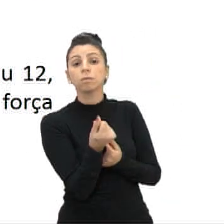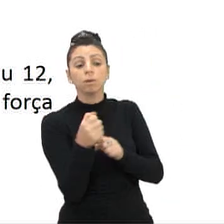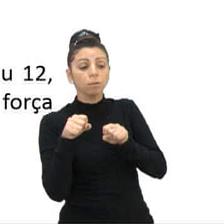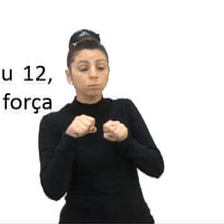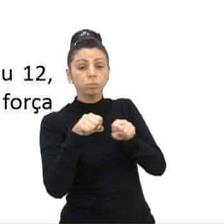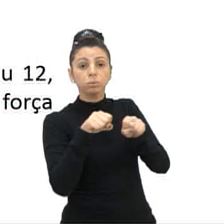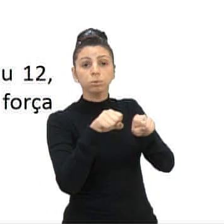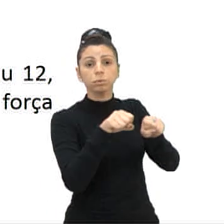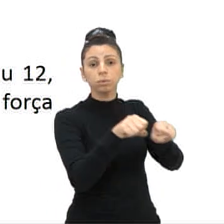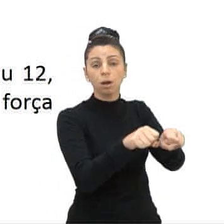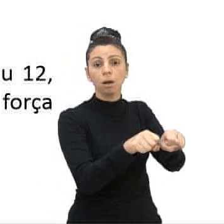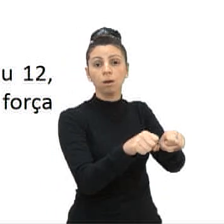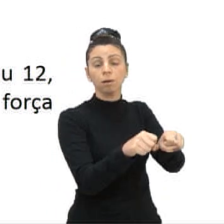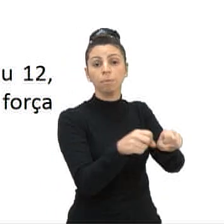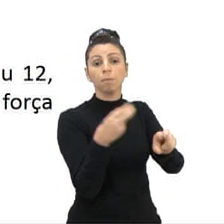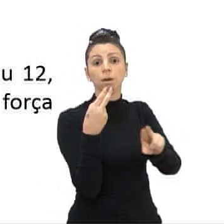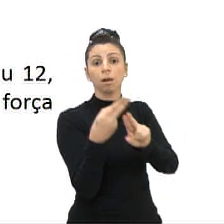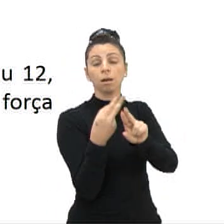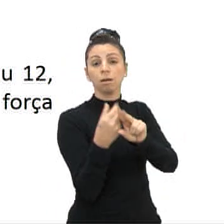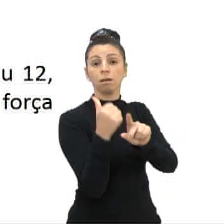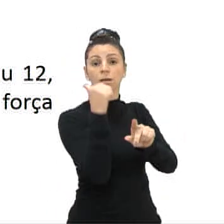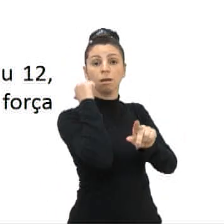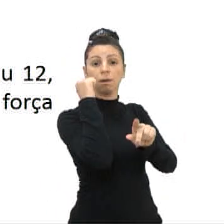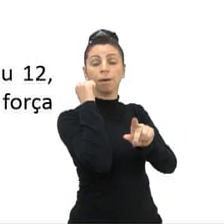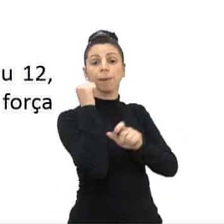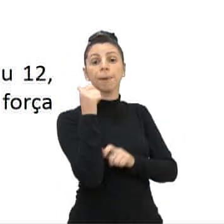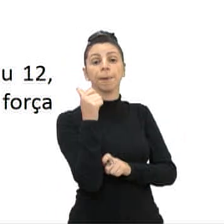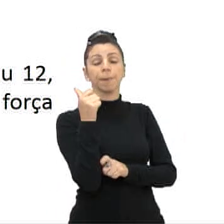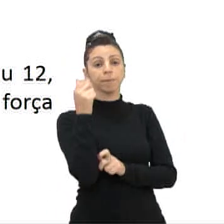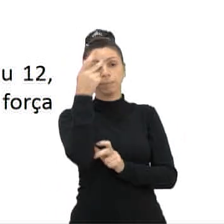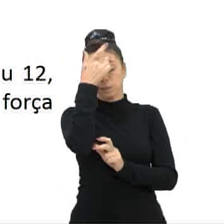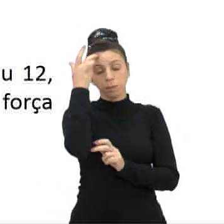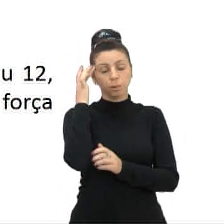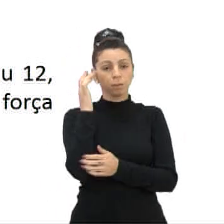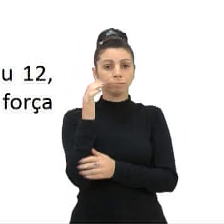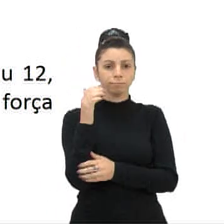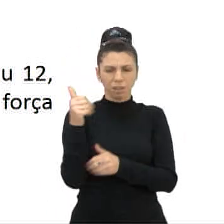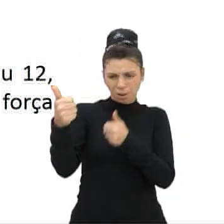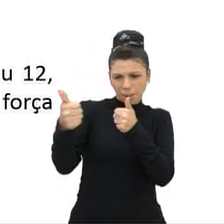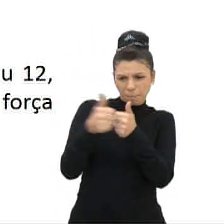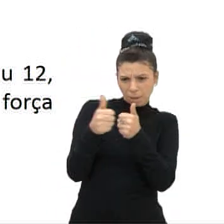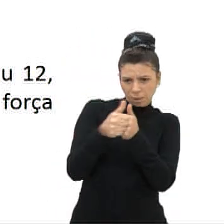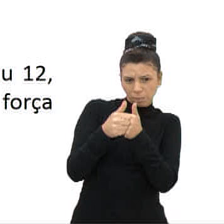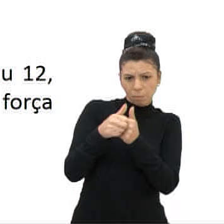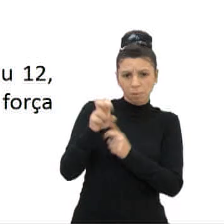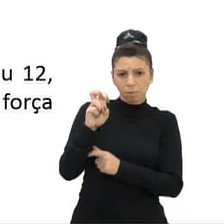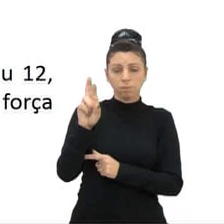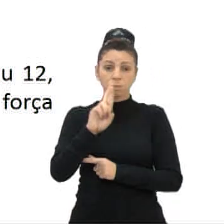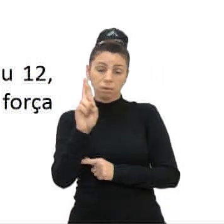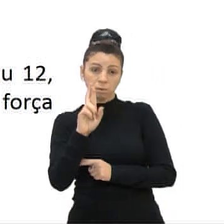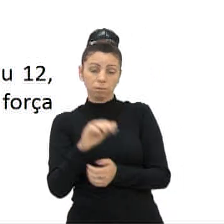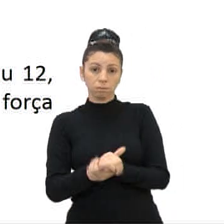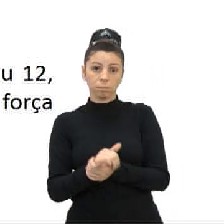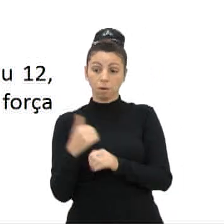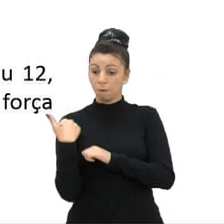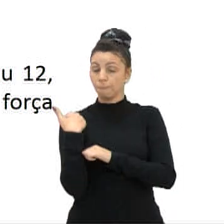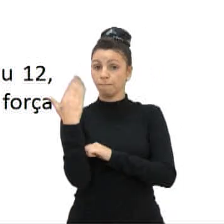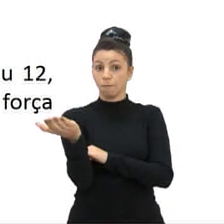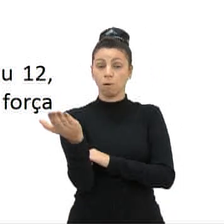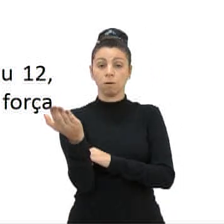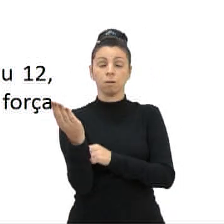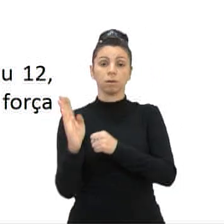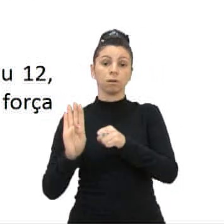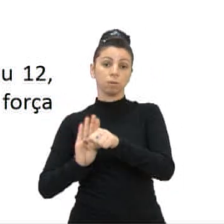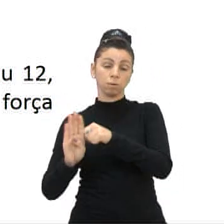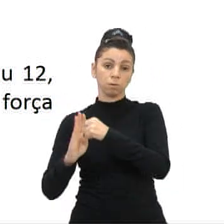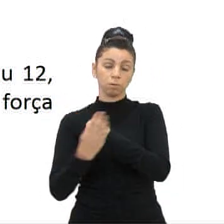de passageiros. Depende. Para perto daqui, R$ 5. Para fora do bairro,